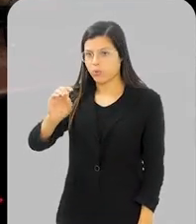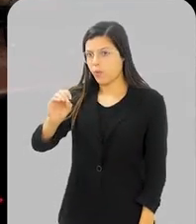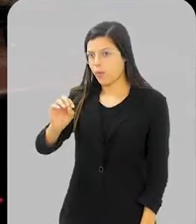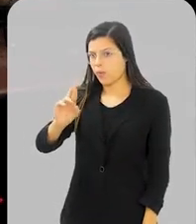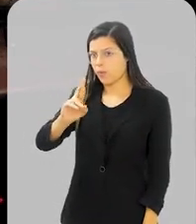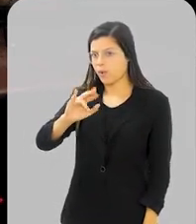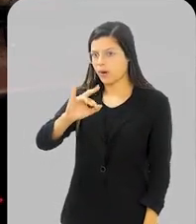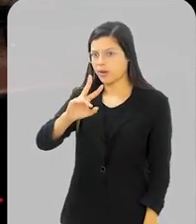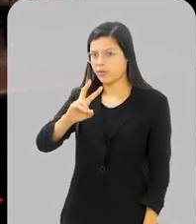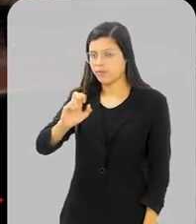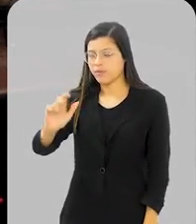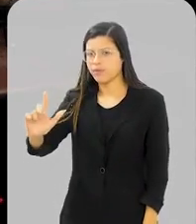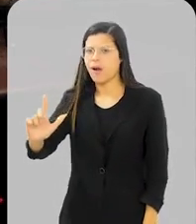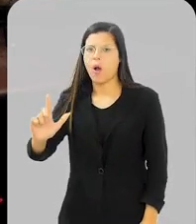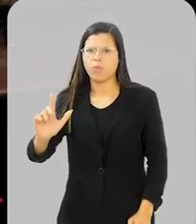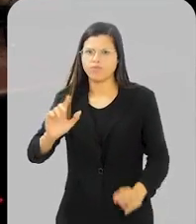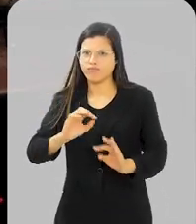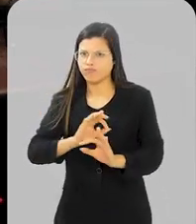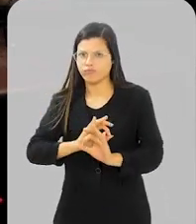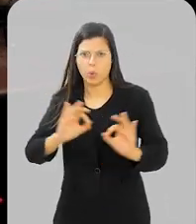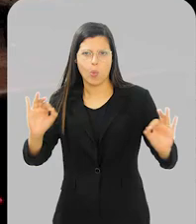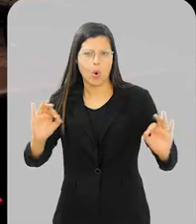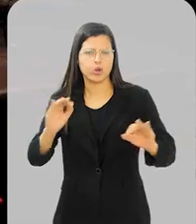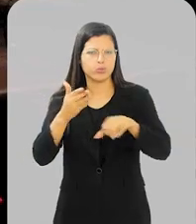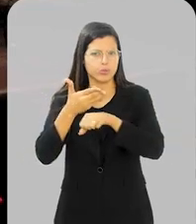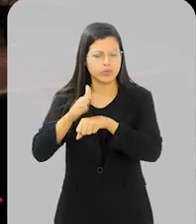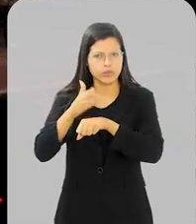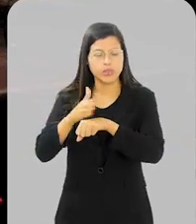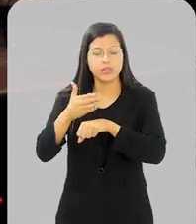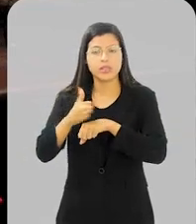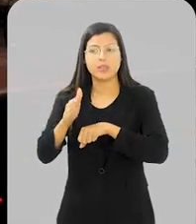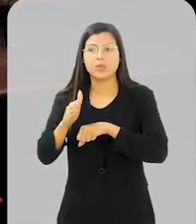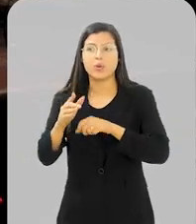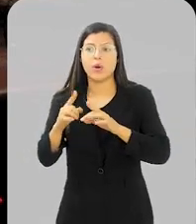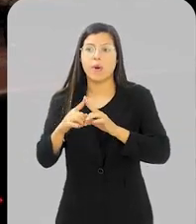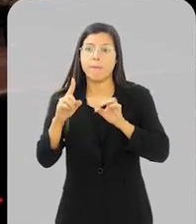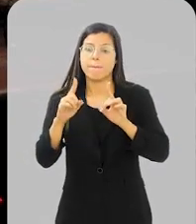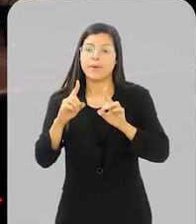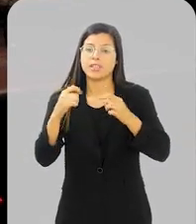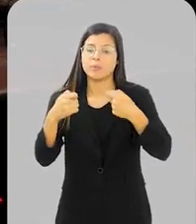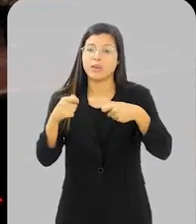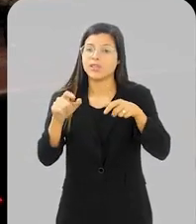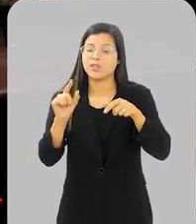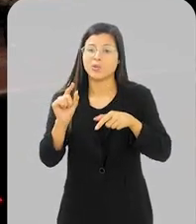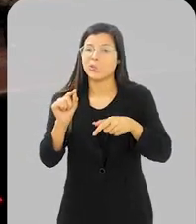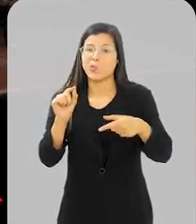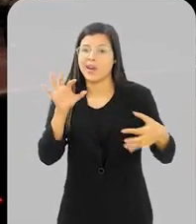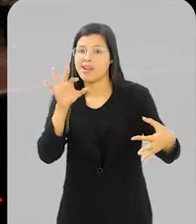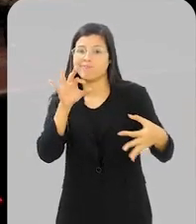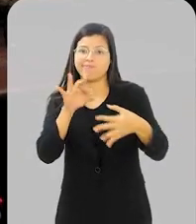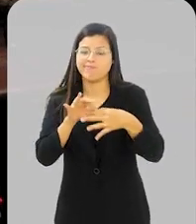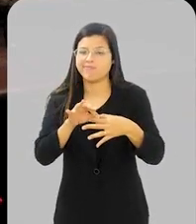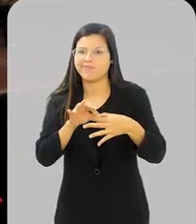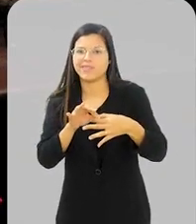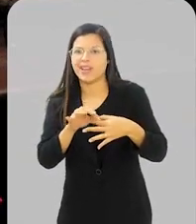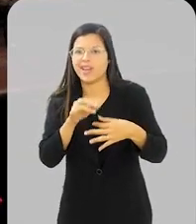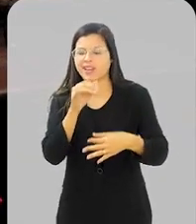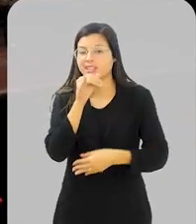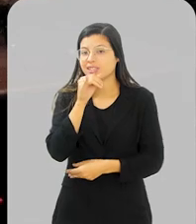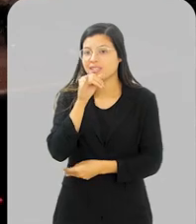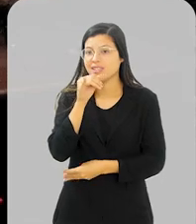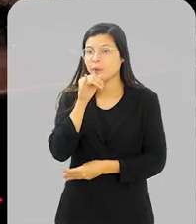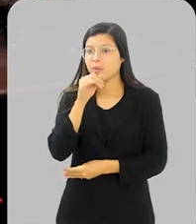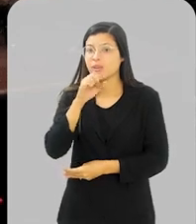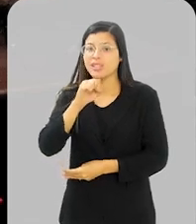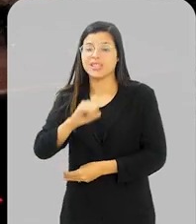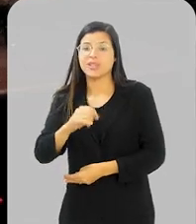Dorival Júnior um excelente treinador. O problema é o seguinte, você só faz a pipoca se tiver milho e só faz o angu se tiver a